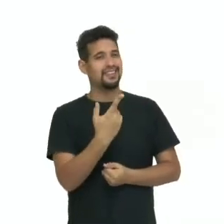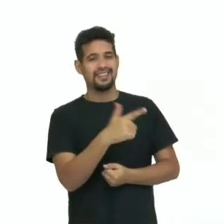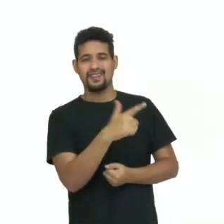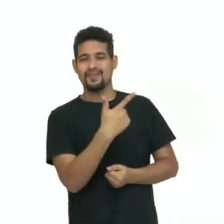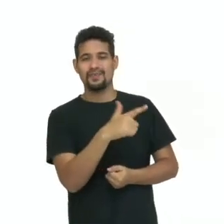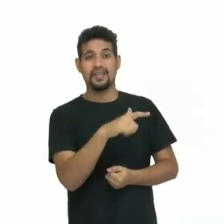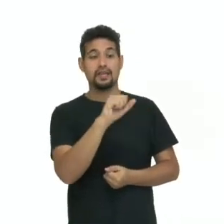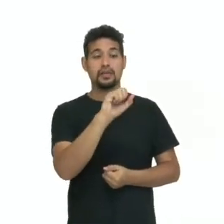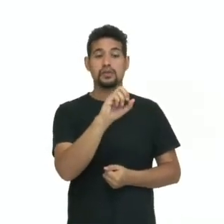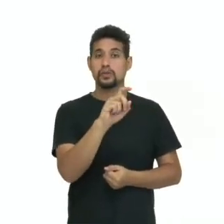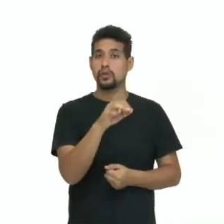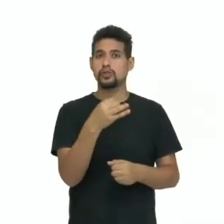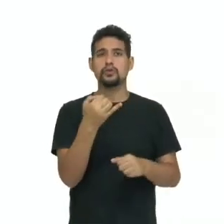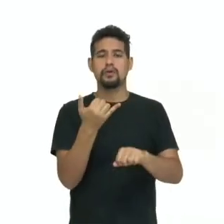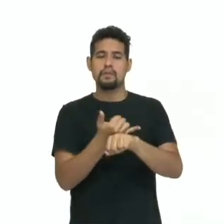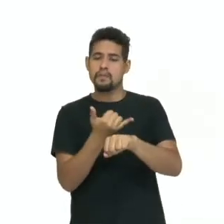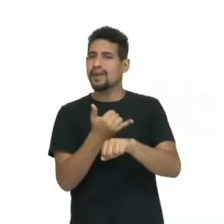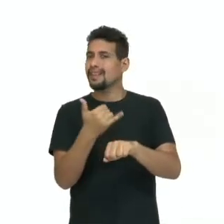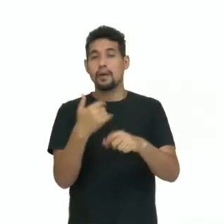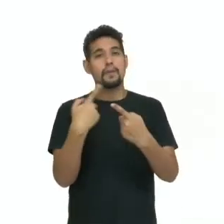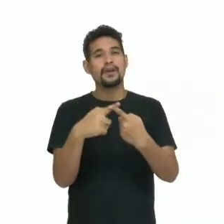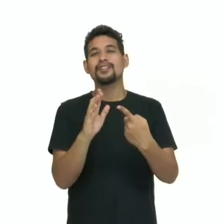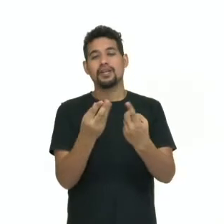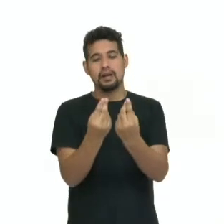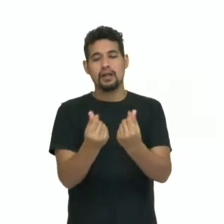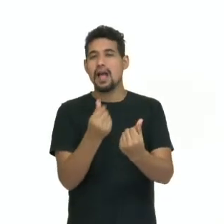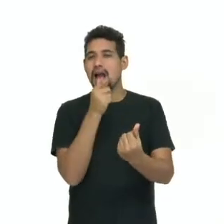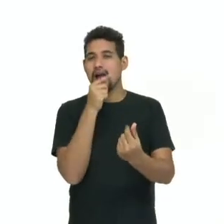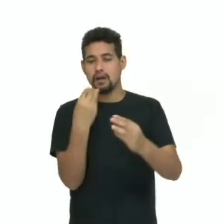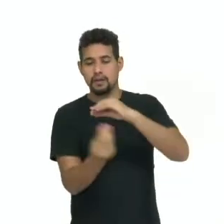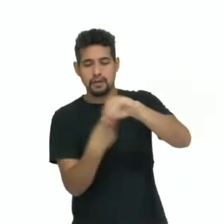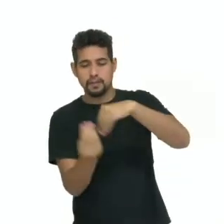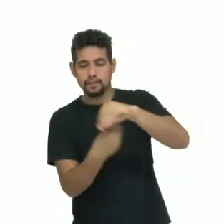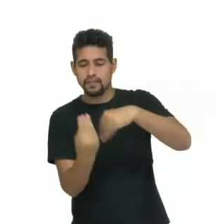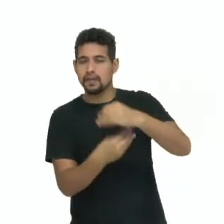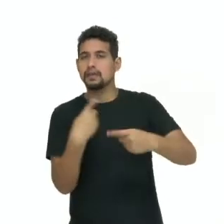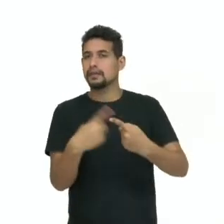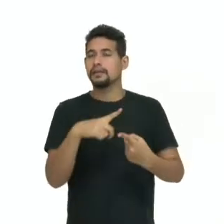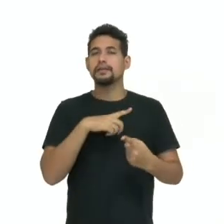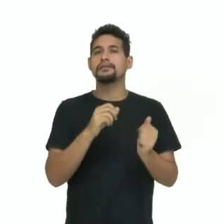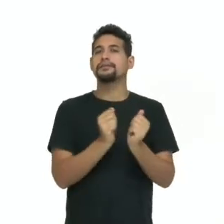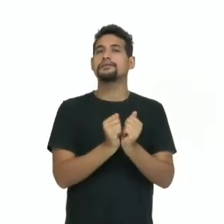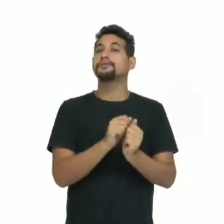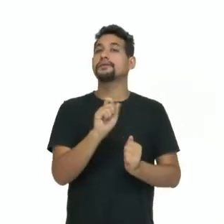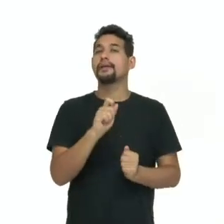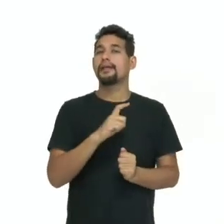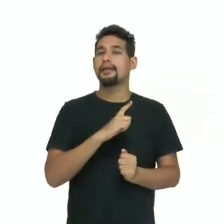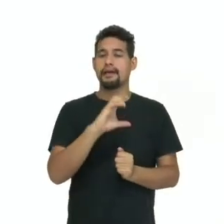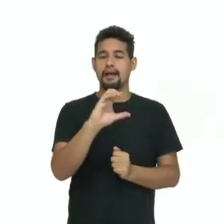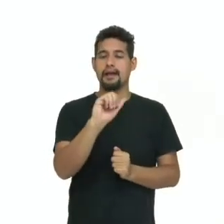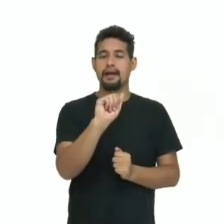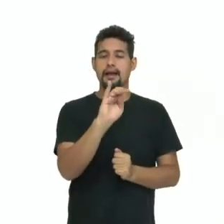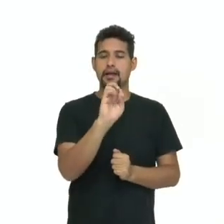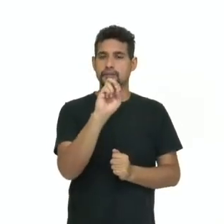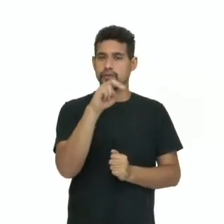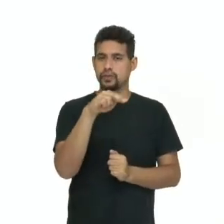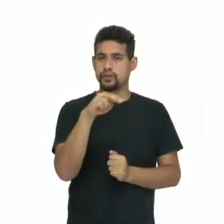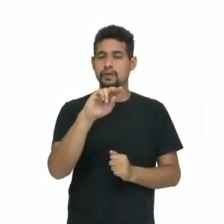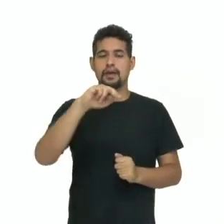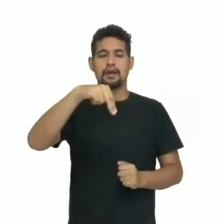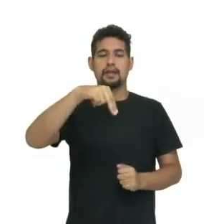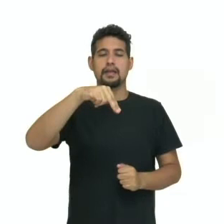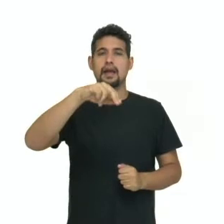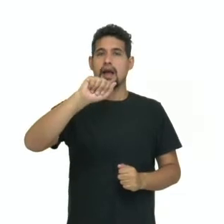metálico, porque o hidróxido de sódio foi dissolvido em água. Logo, no meio teremos a presença do cátion sódio, Na+, e